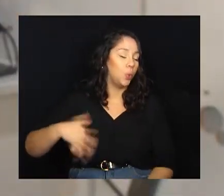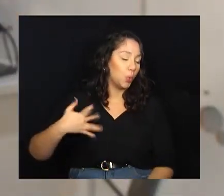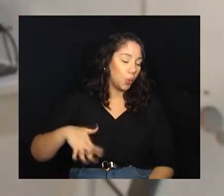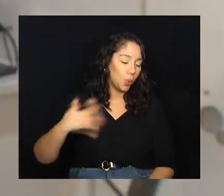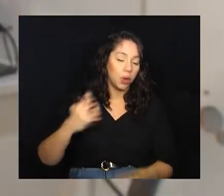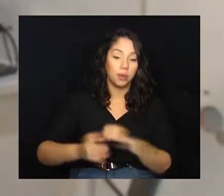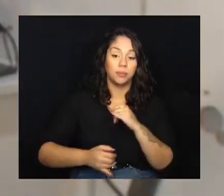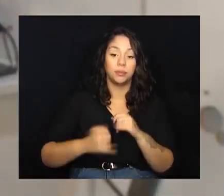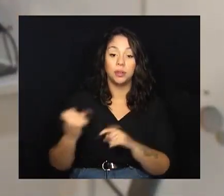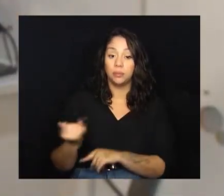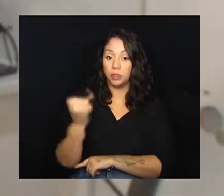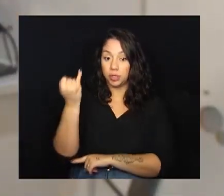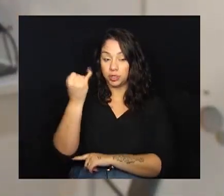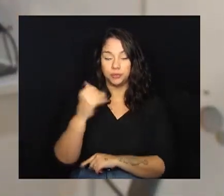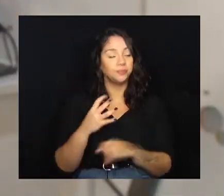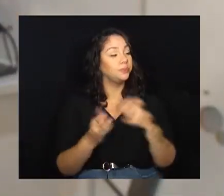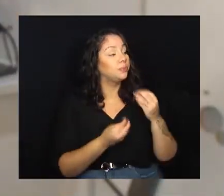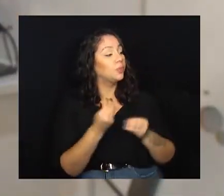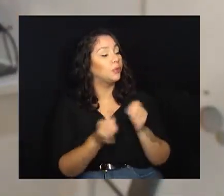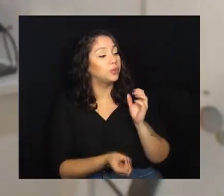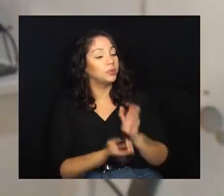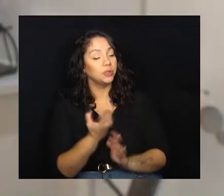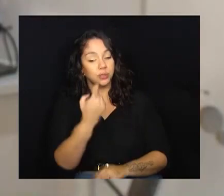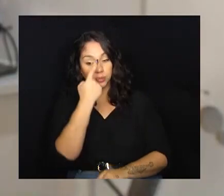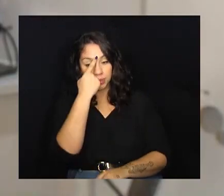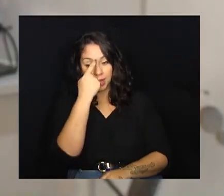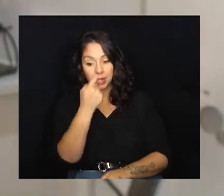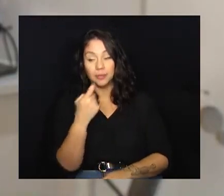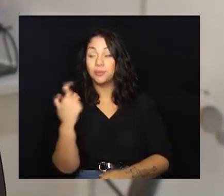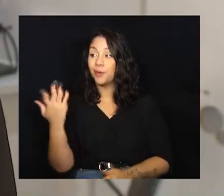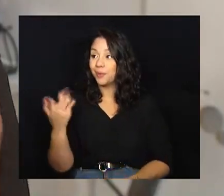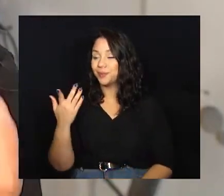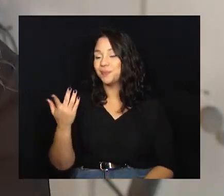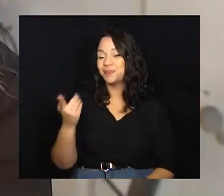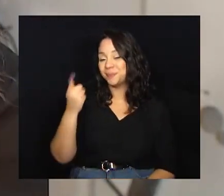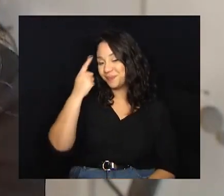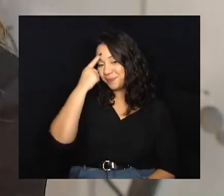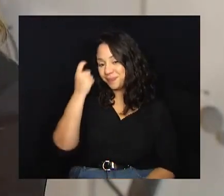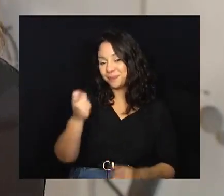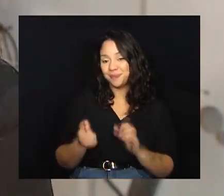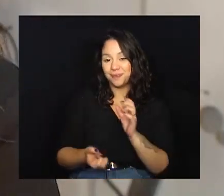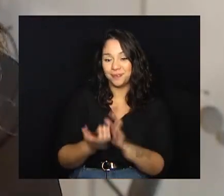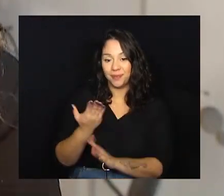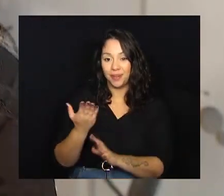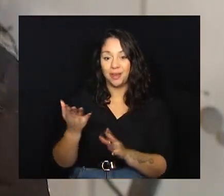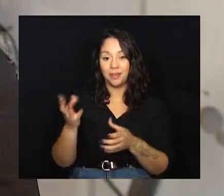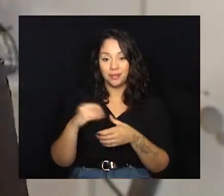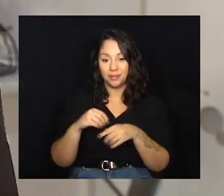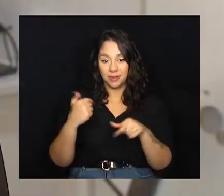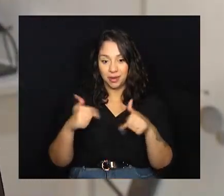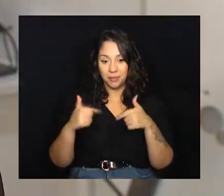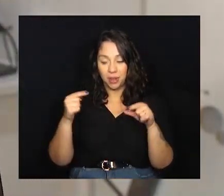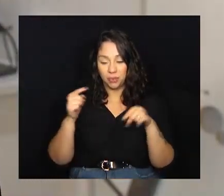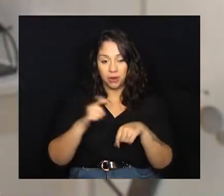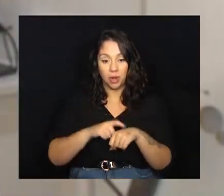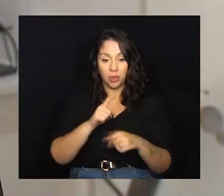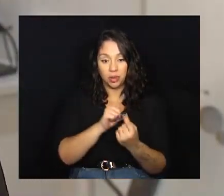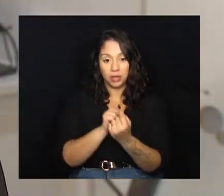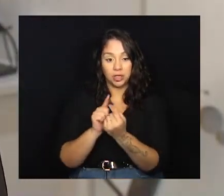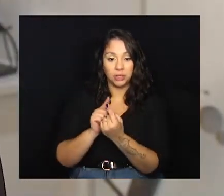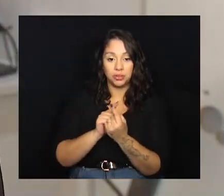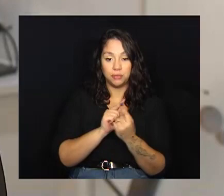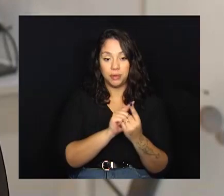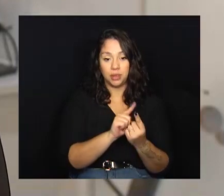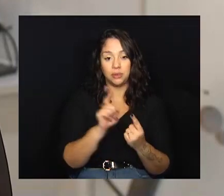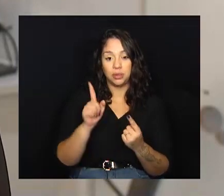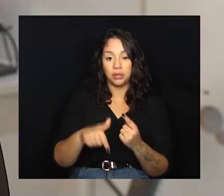do Trabalhador Como surgiu a ideia olha a ideia surgiu no nosso trabalho aqui no nosso atendimento é